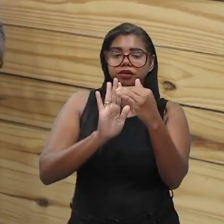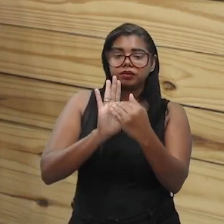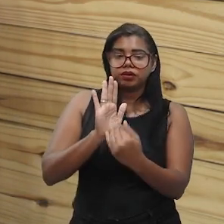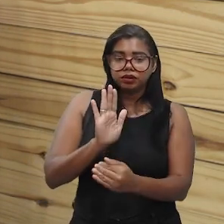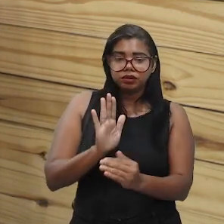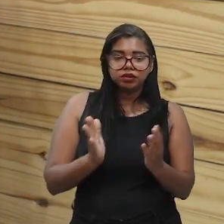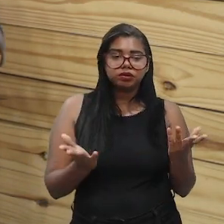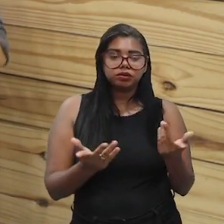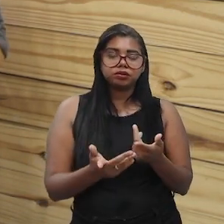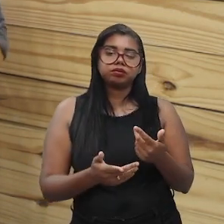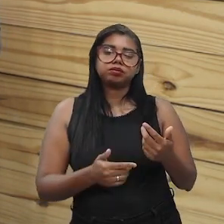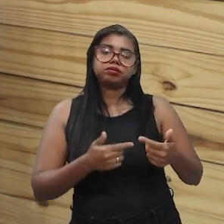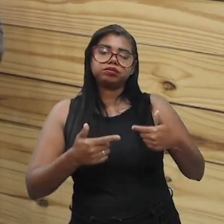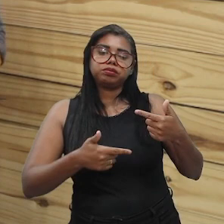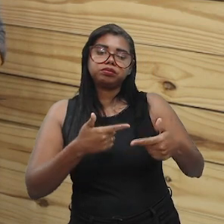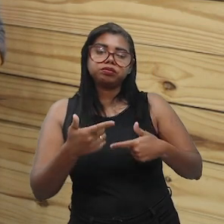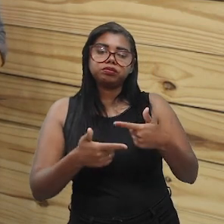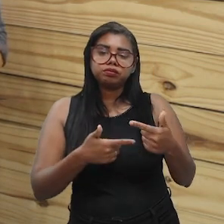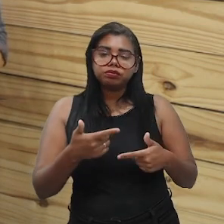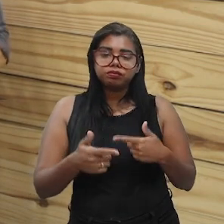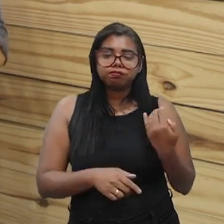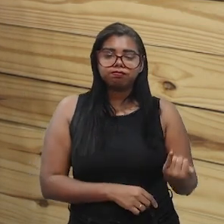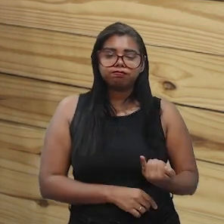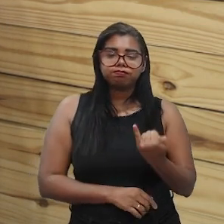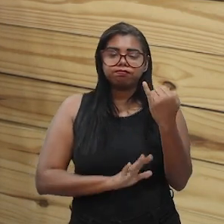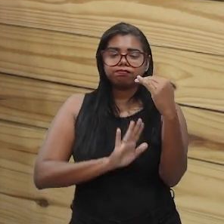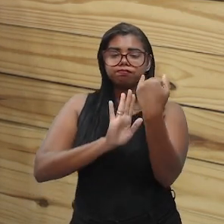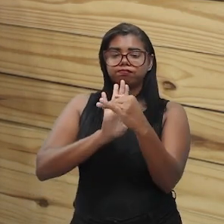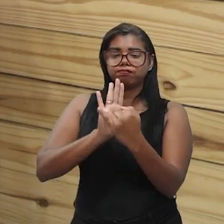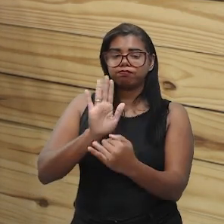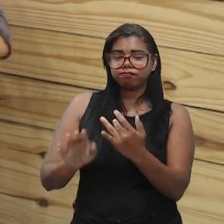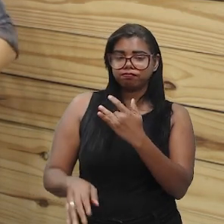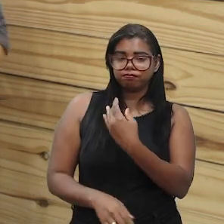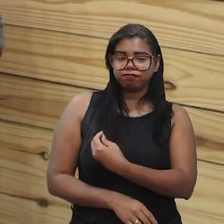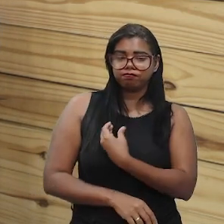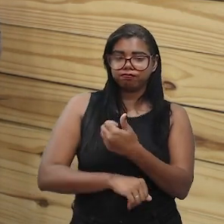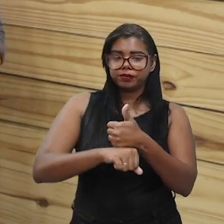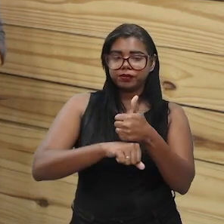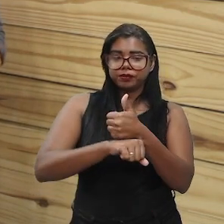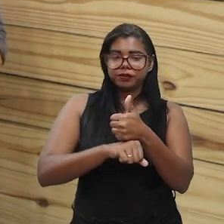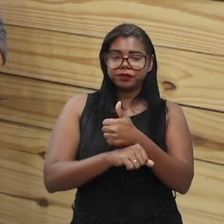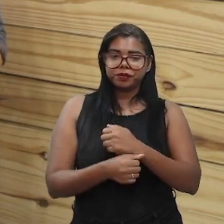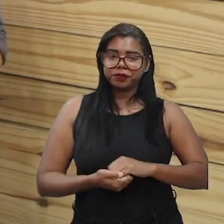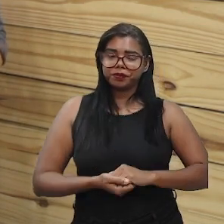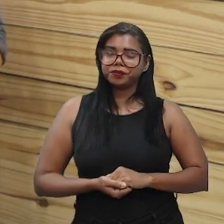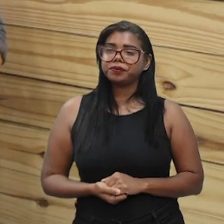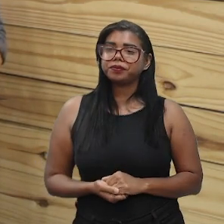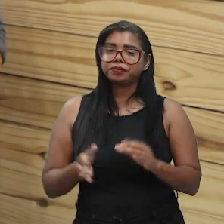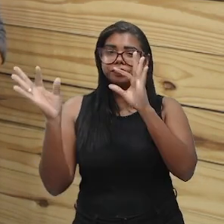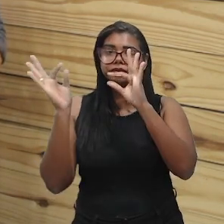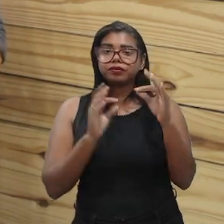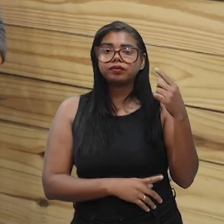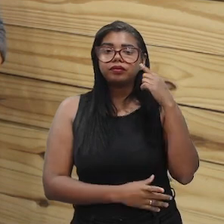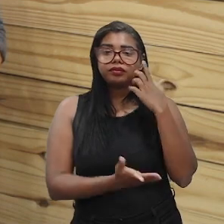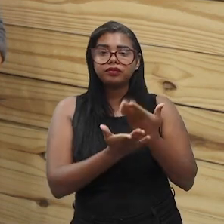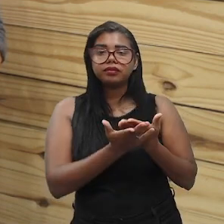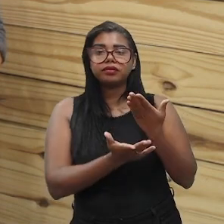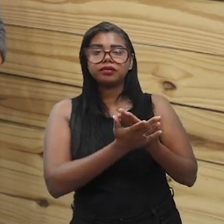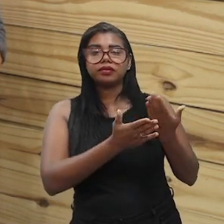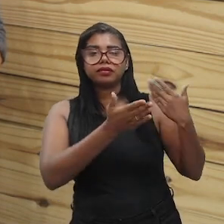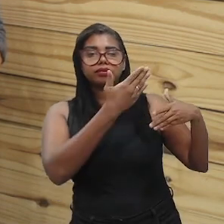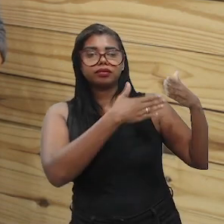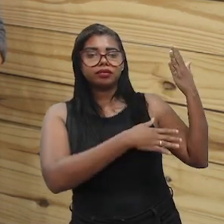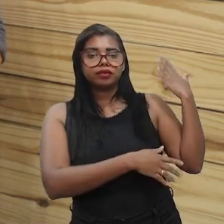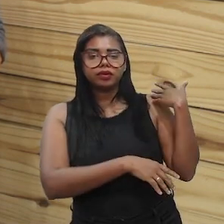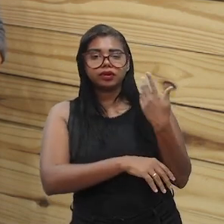mercado. Portanto, a meta é muito importante como planejamento de vida e profissional. A gente viu na aula anterior um pouco